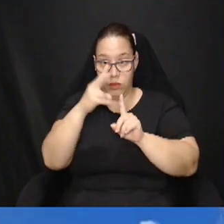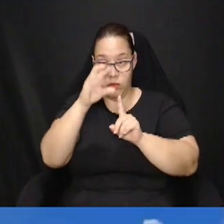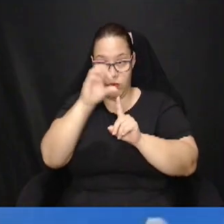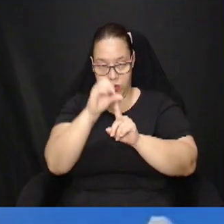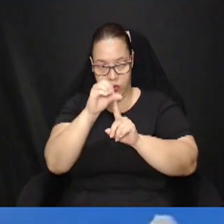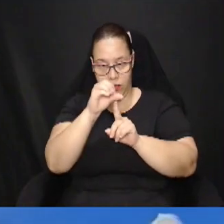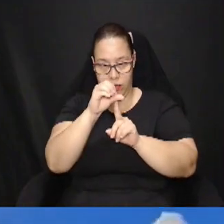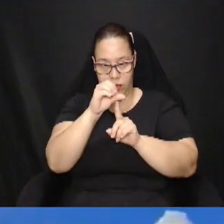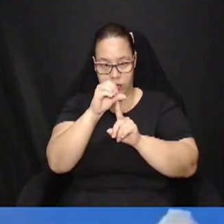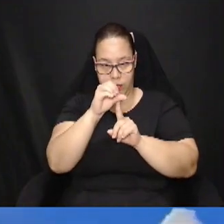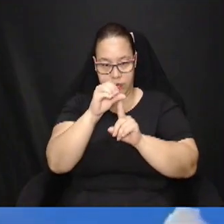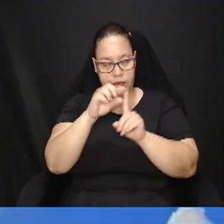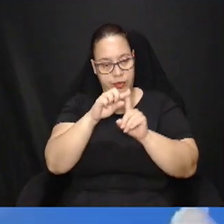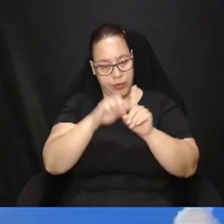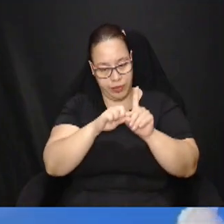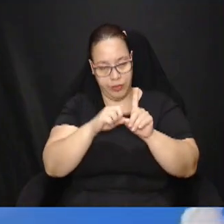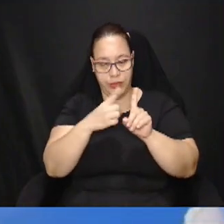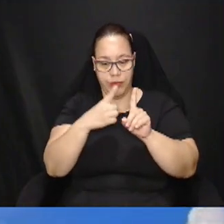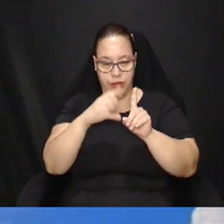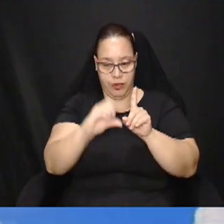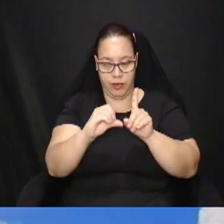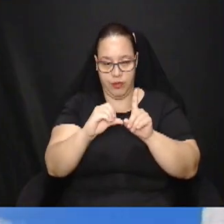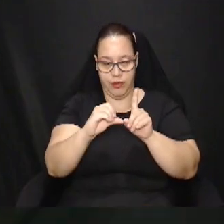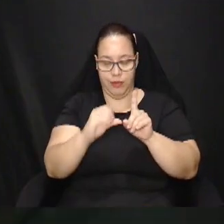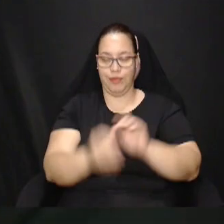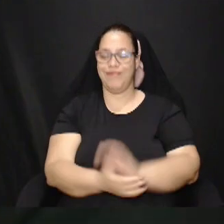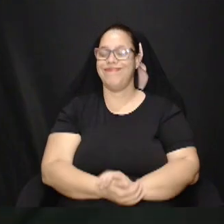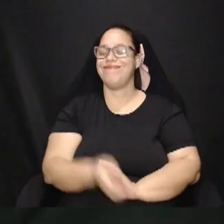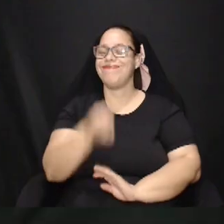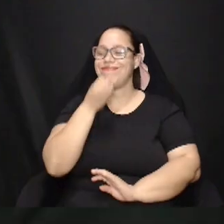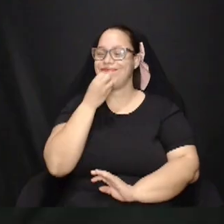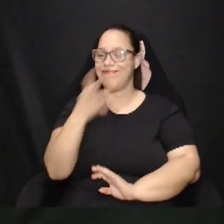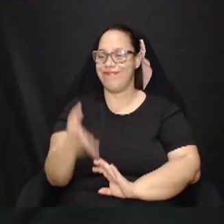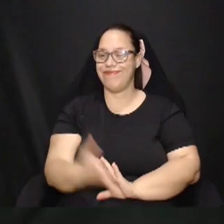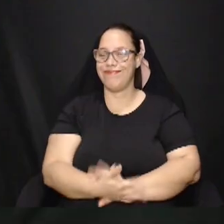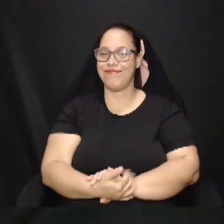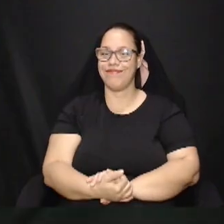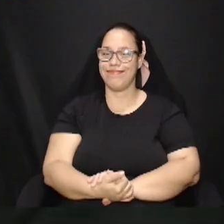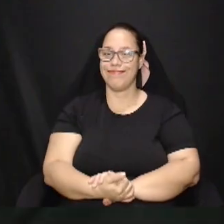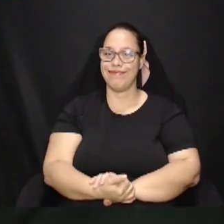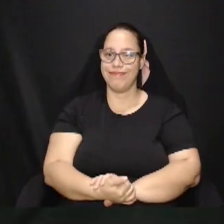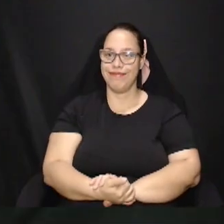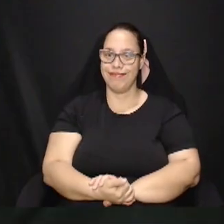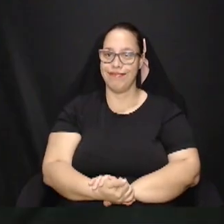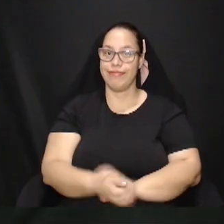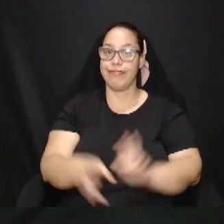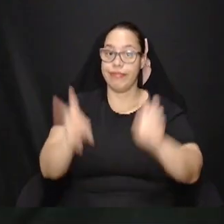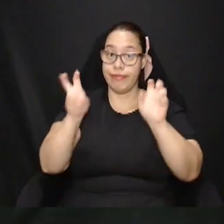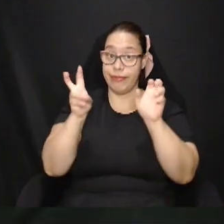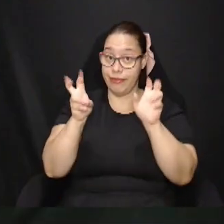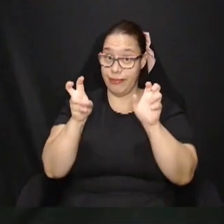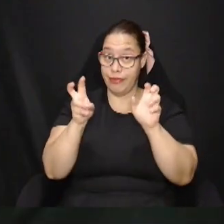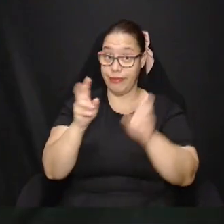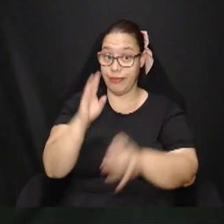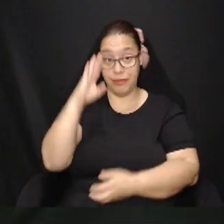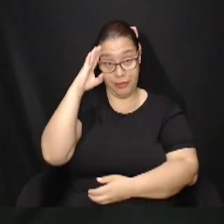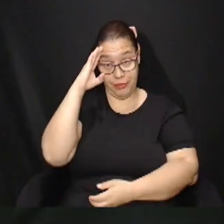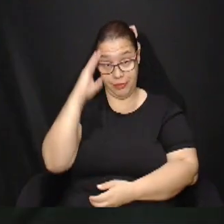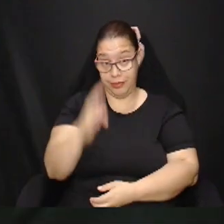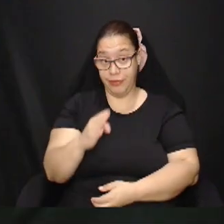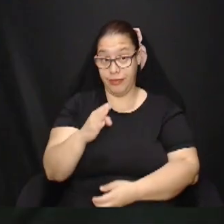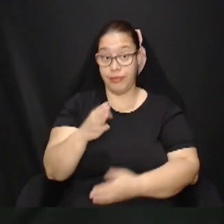e a mínima foi de 19. Muito bem, agora sim, vamos ao nosso tema central. Vamos conversar com os